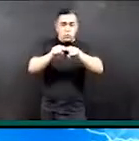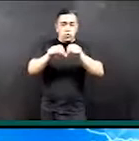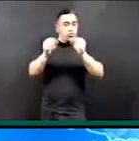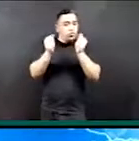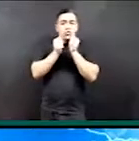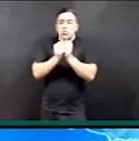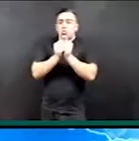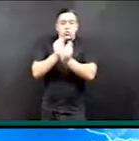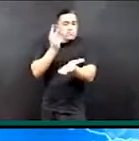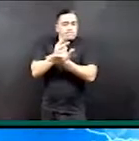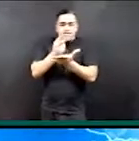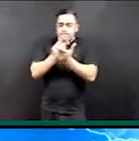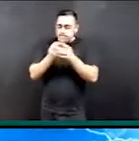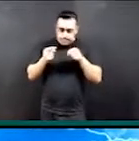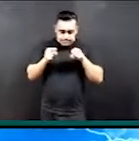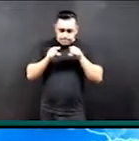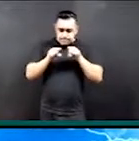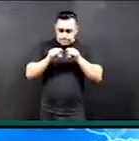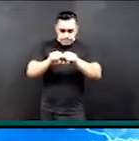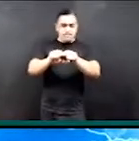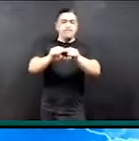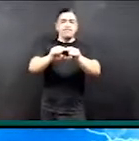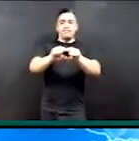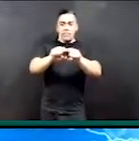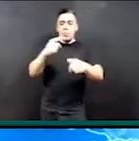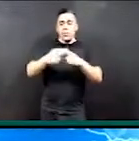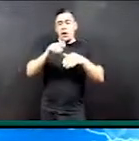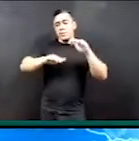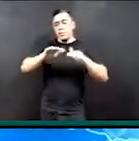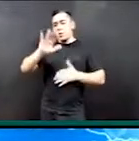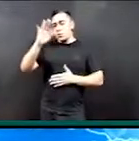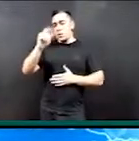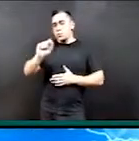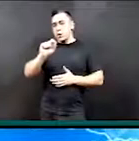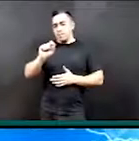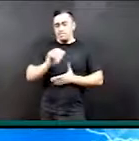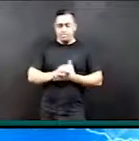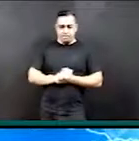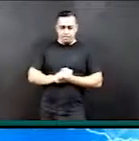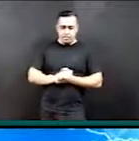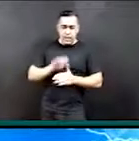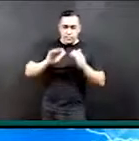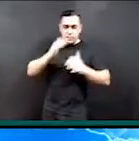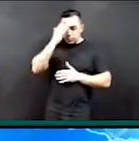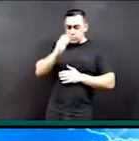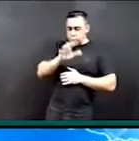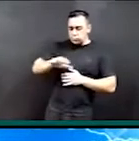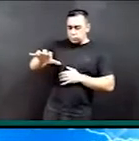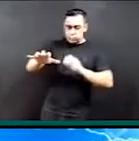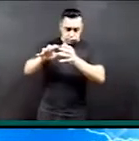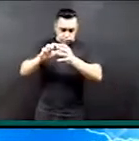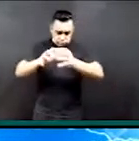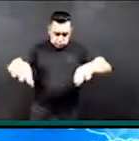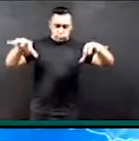caminhar sempre de mão dadas. Né? Infelizmente, muitas vezes existe essa... a dissociação na qual eu